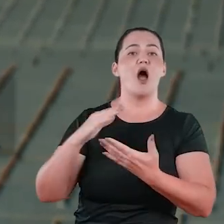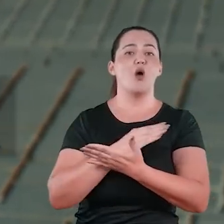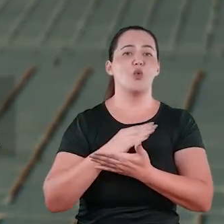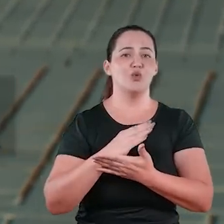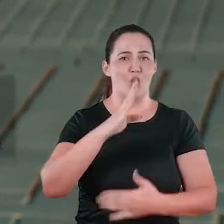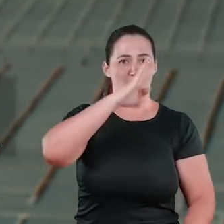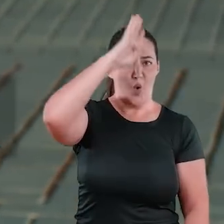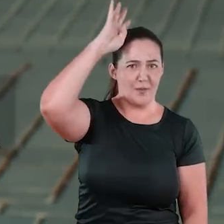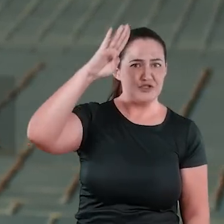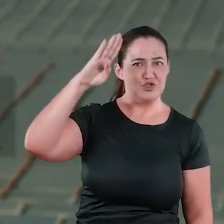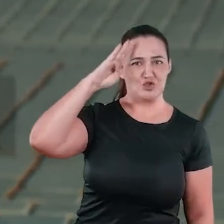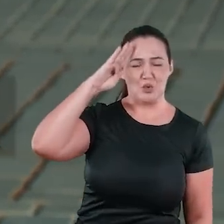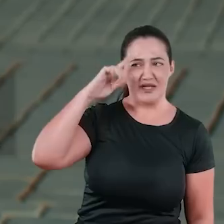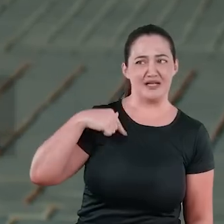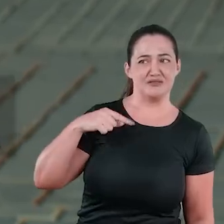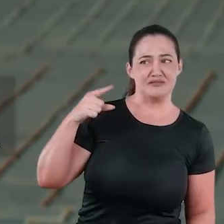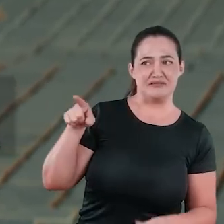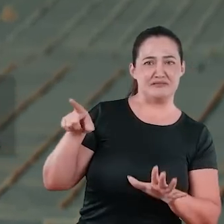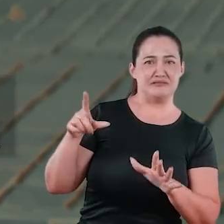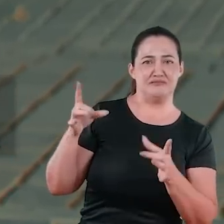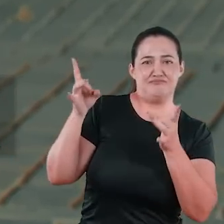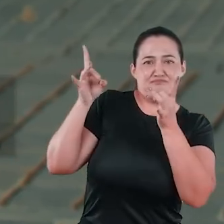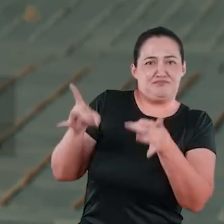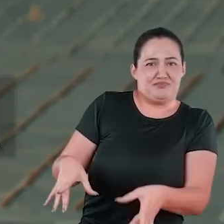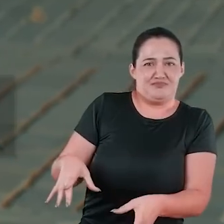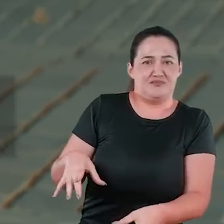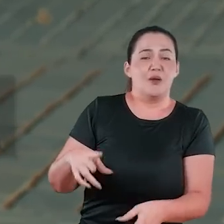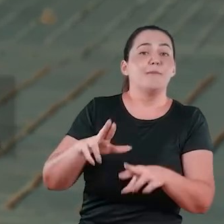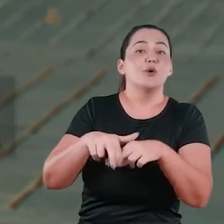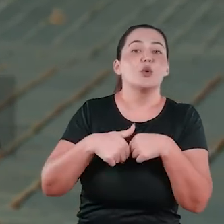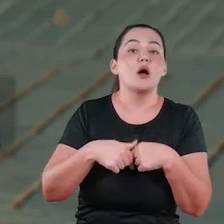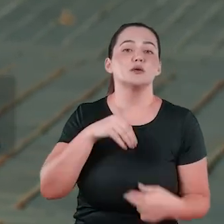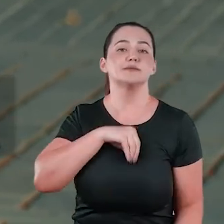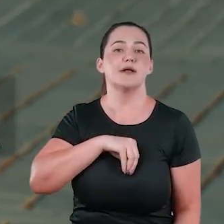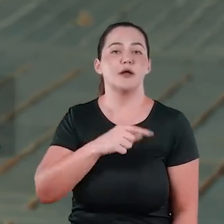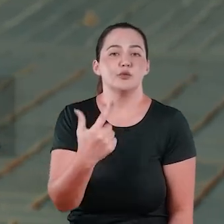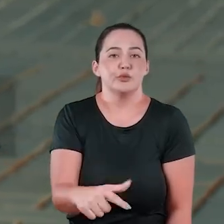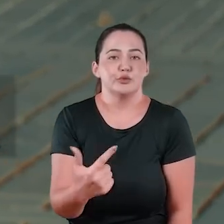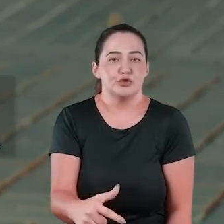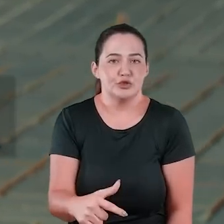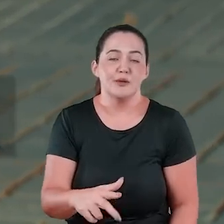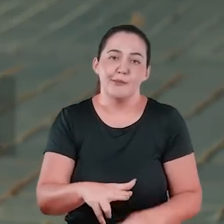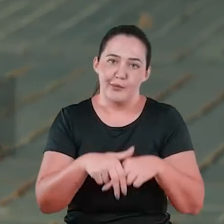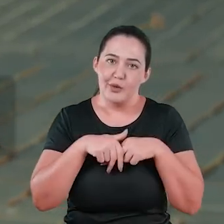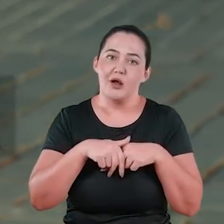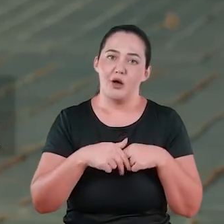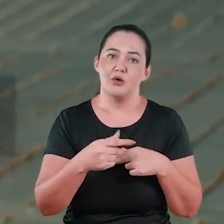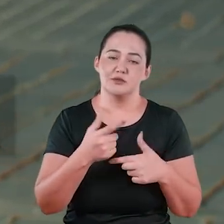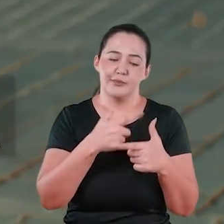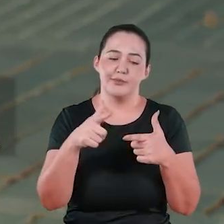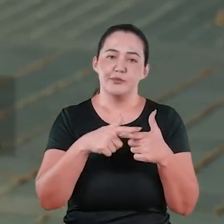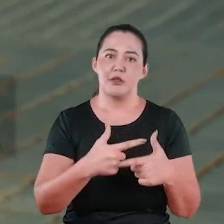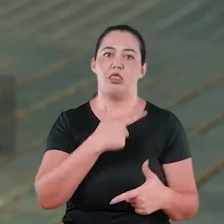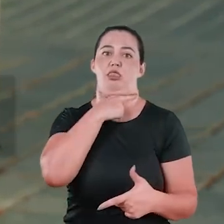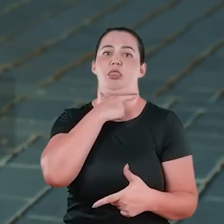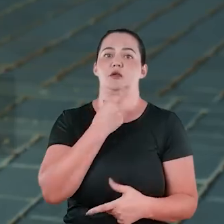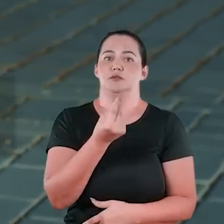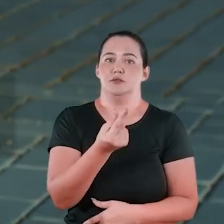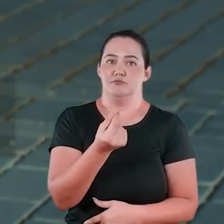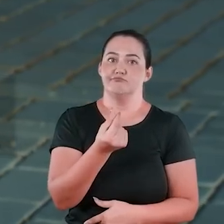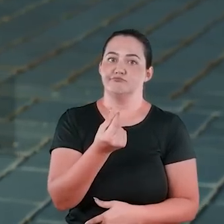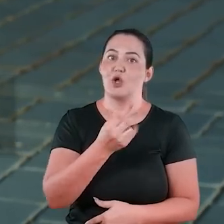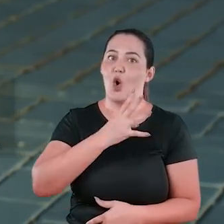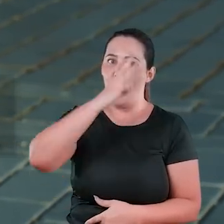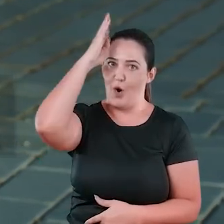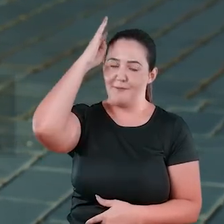desertado porque não estavam recebendo salário. Sim, Roma também enfrentava amargas crises econômicas nessa época.